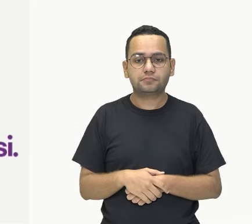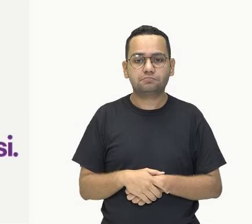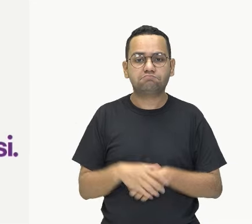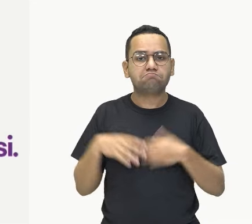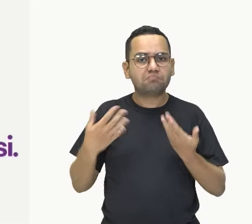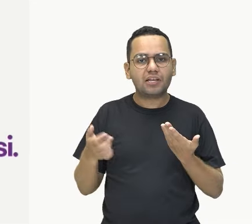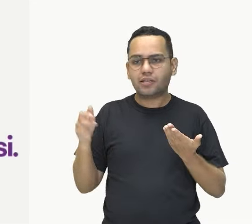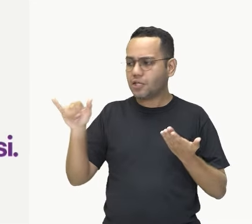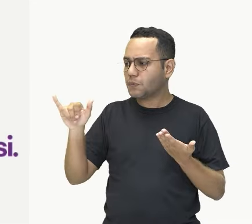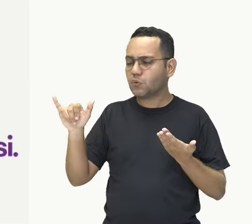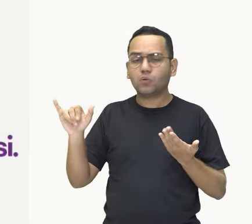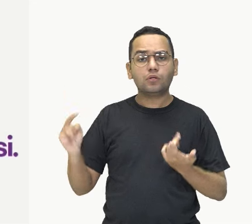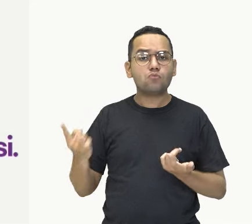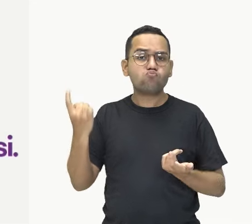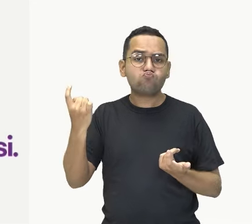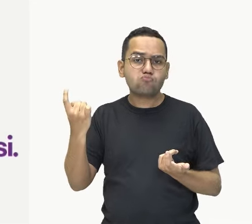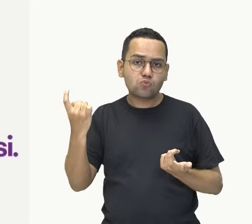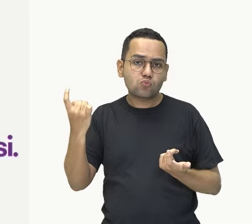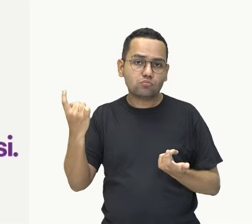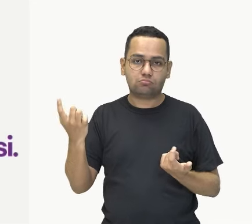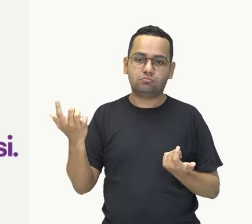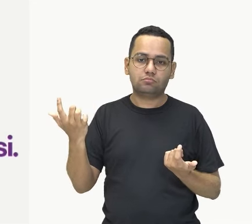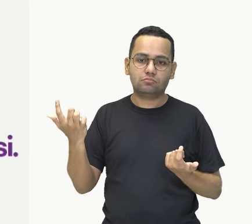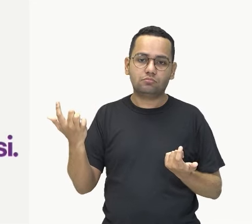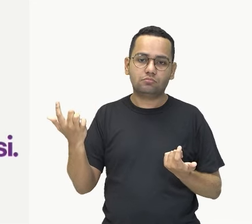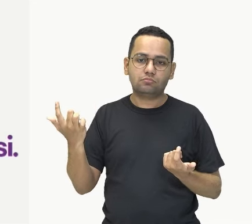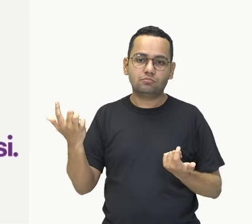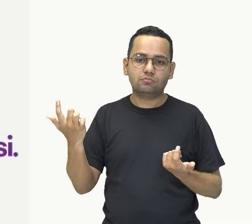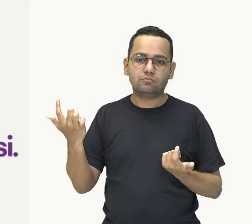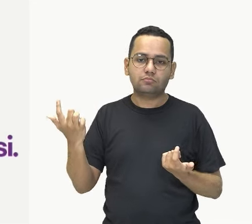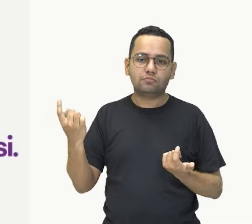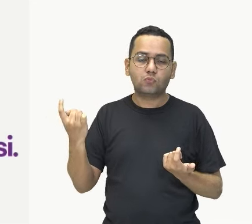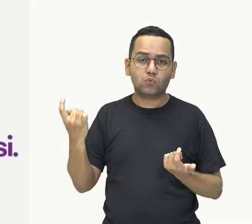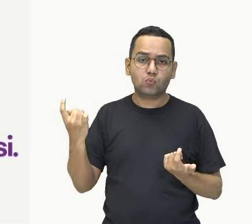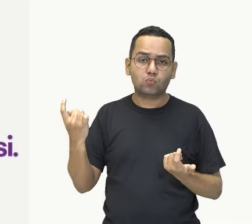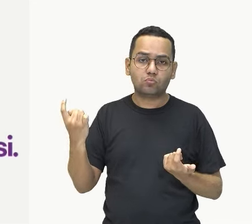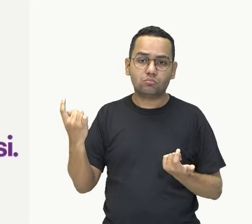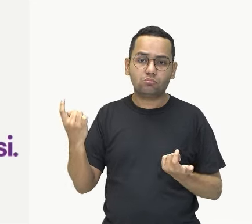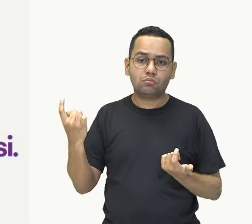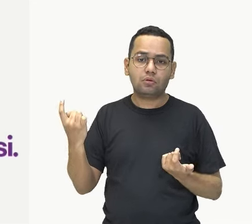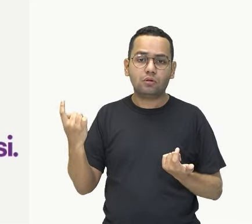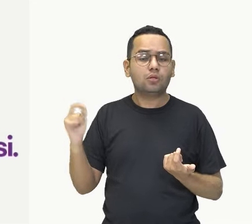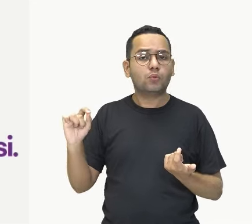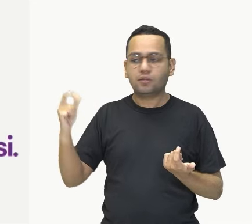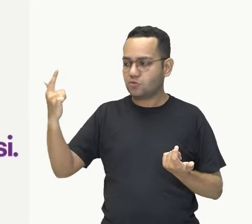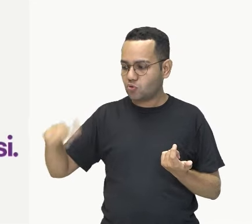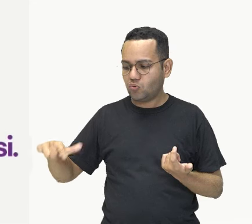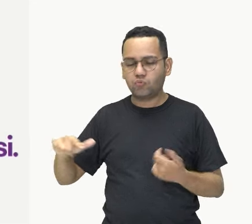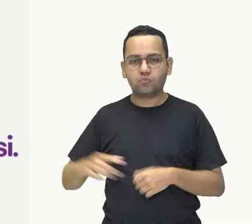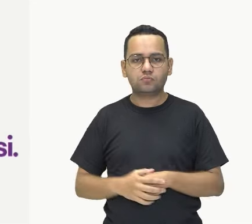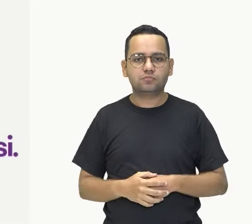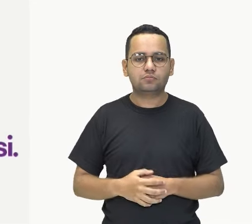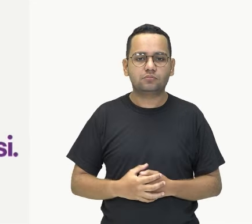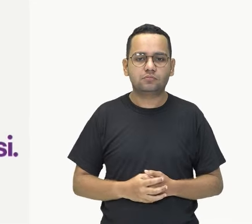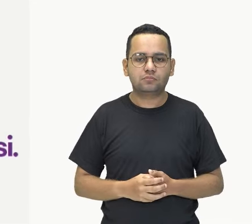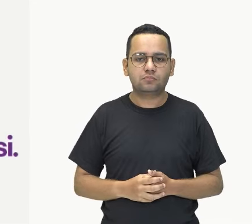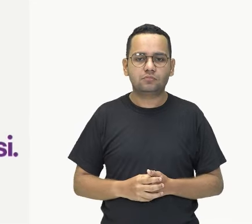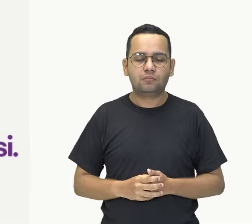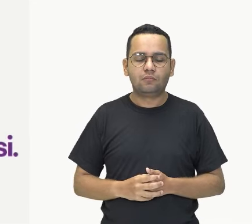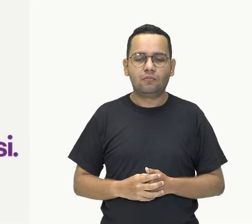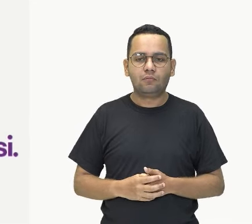para multiplicar com o meu y, que tenha mais y. Então, o que é que eu vou fazer? Vou repetir ele lá no